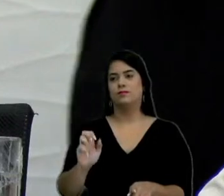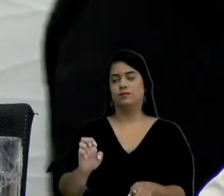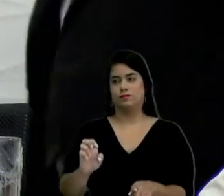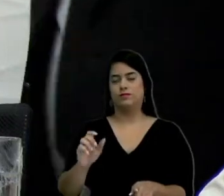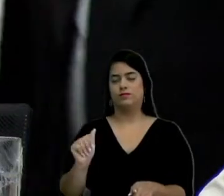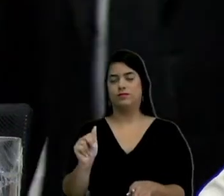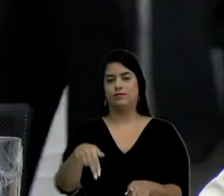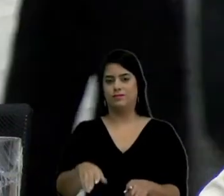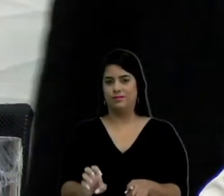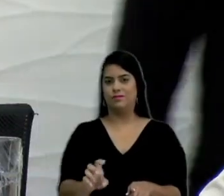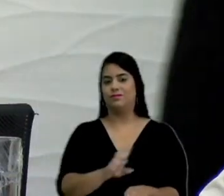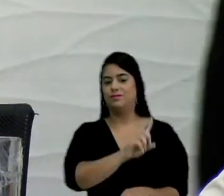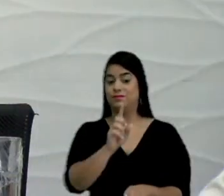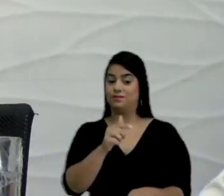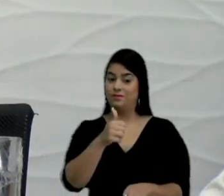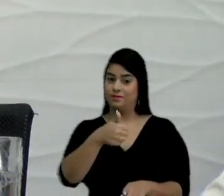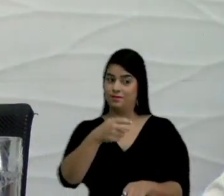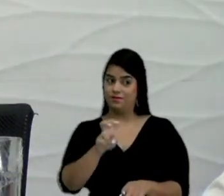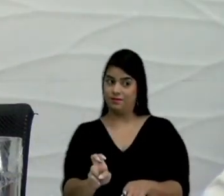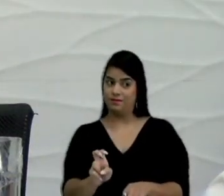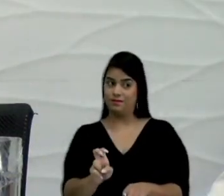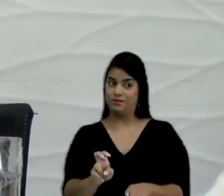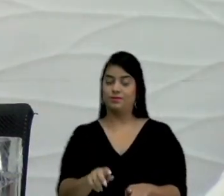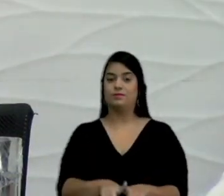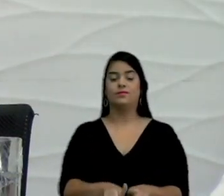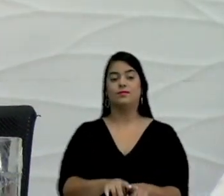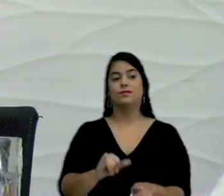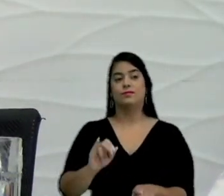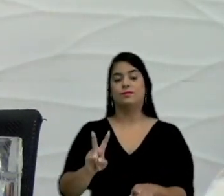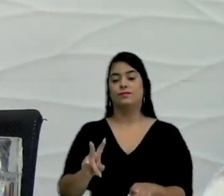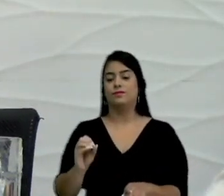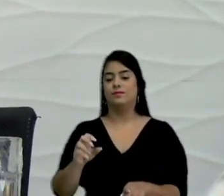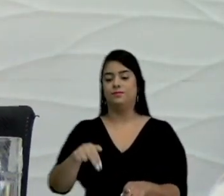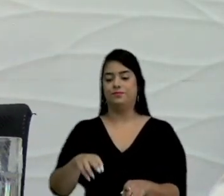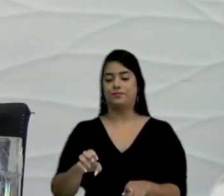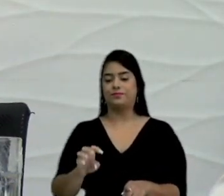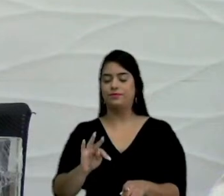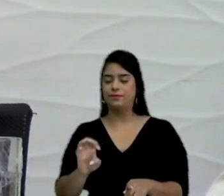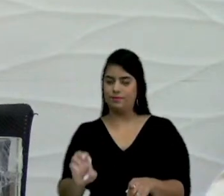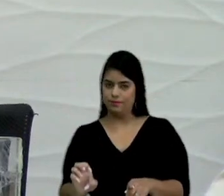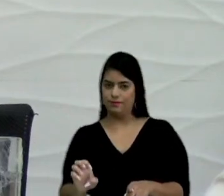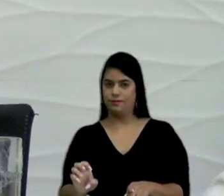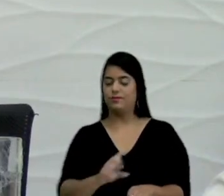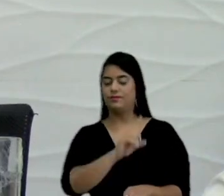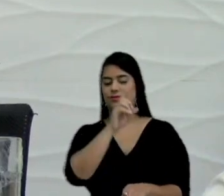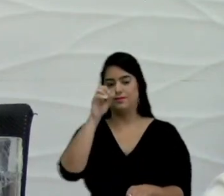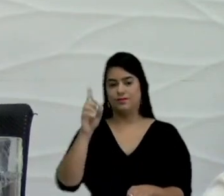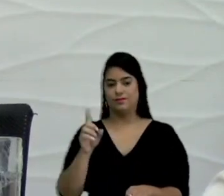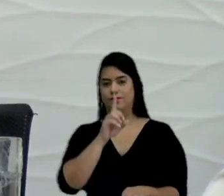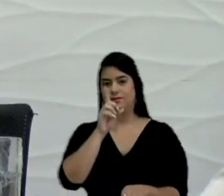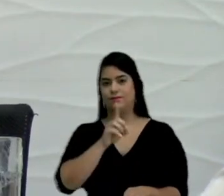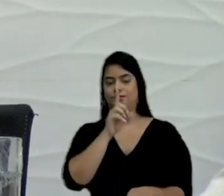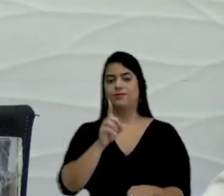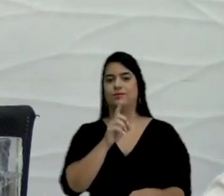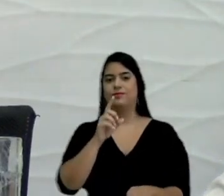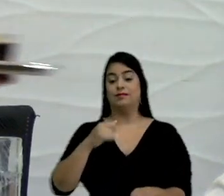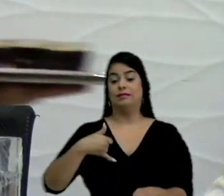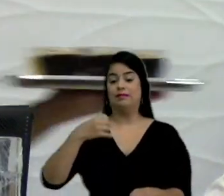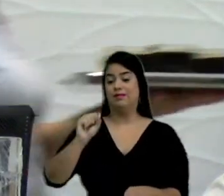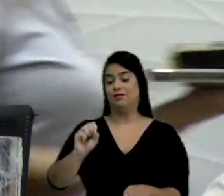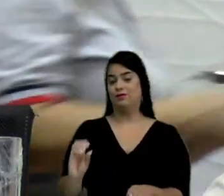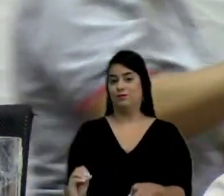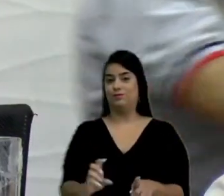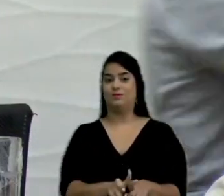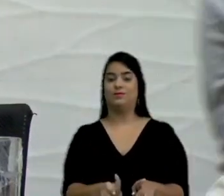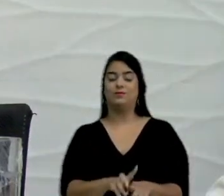no próximo dia 15 também a Ivon Nete de Teobaldo que no último domingo celebrou seus 80 anos de vida e